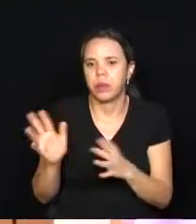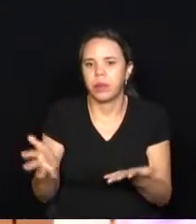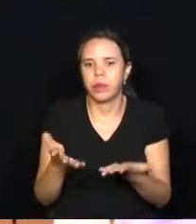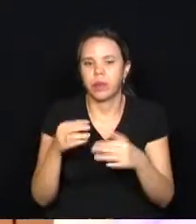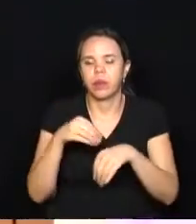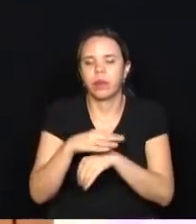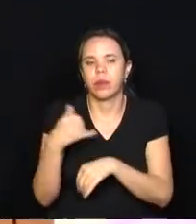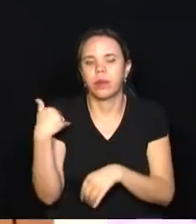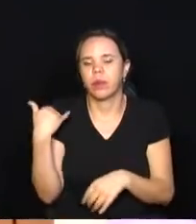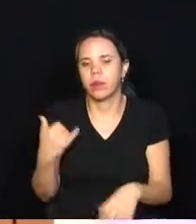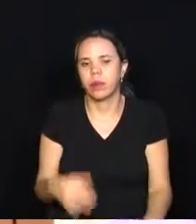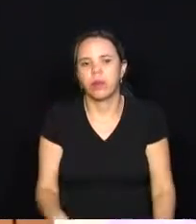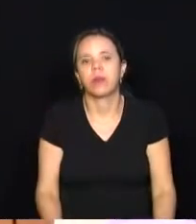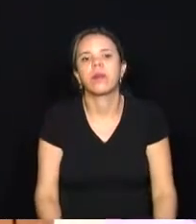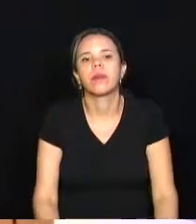faixa etária dessa?